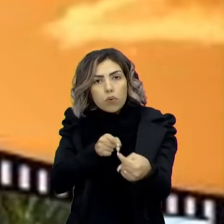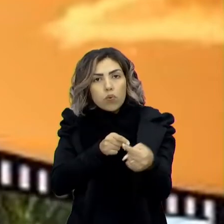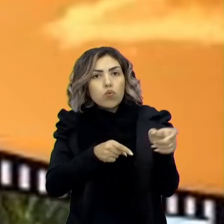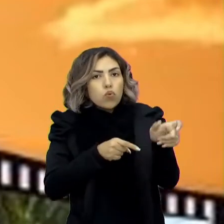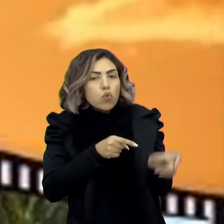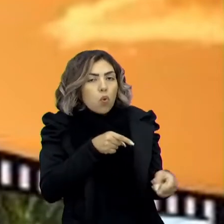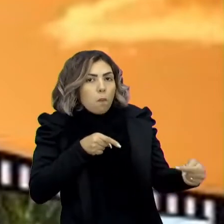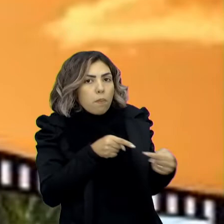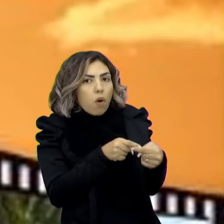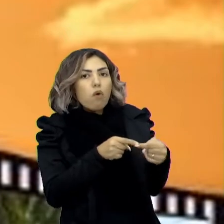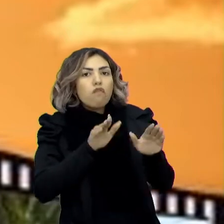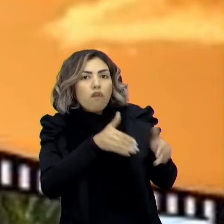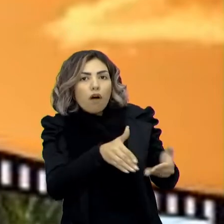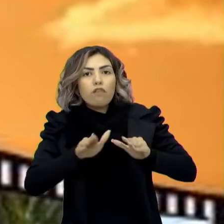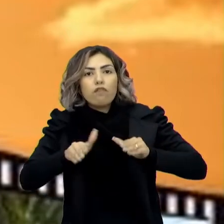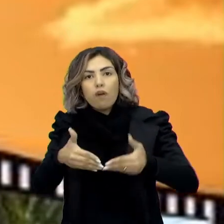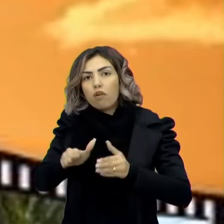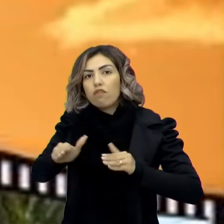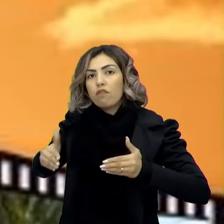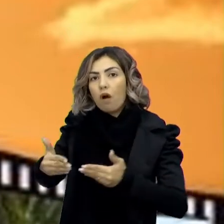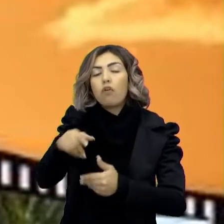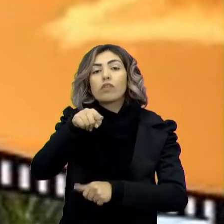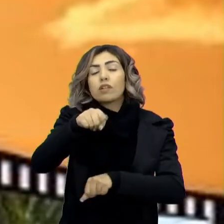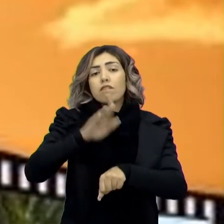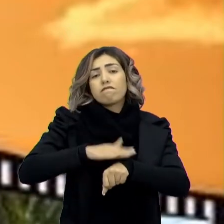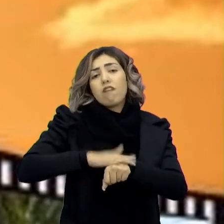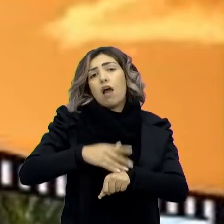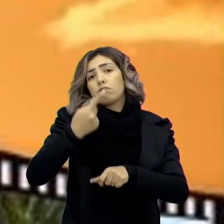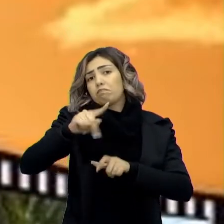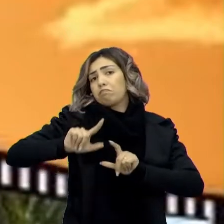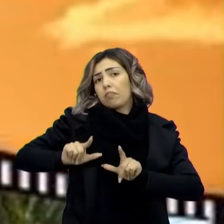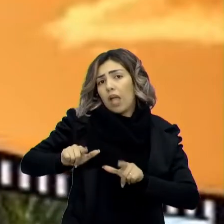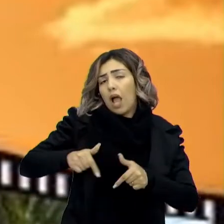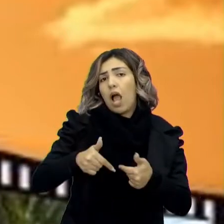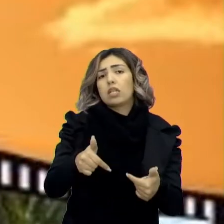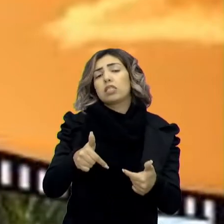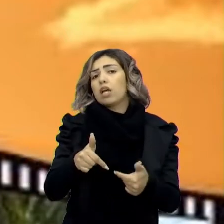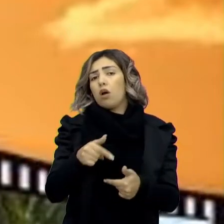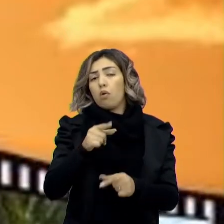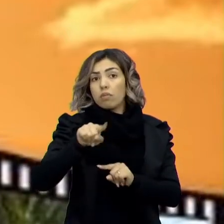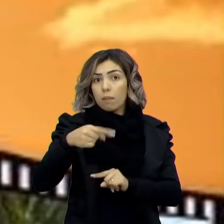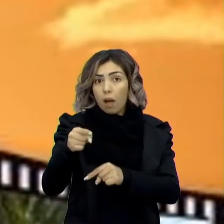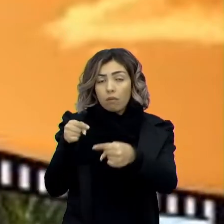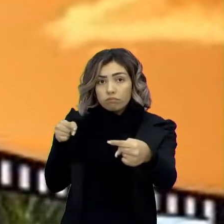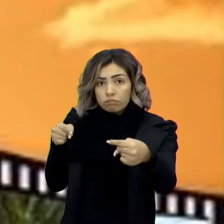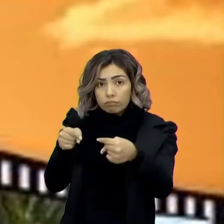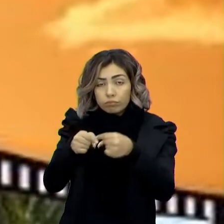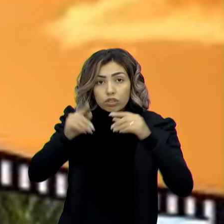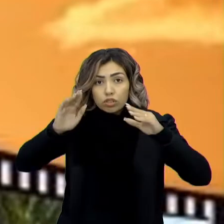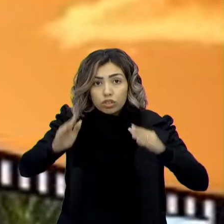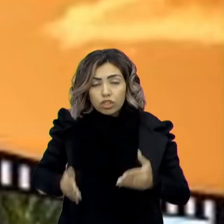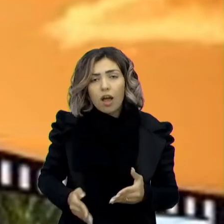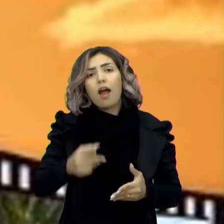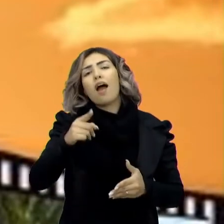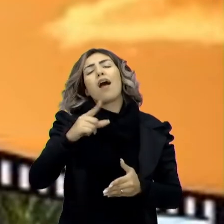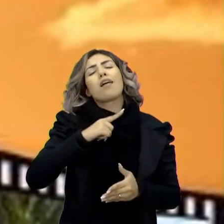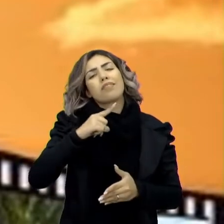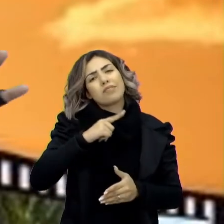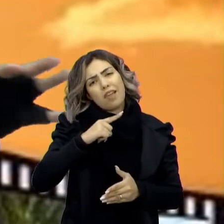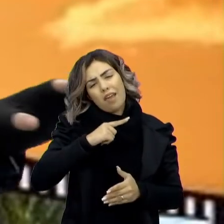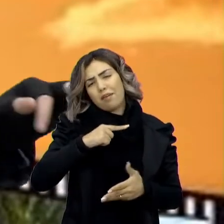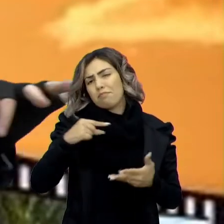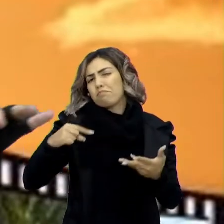né, publicitárias que vão chegar até o seu público-alvo e dentro do público-alvo nós temos todas as personas